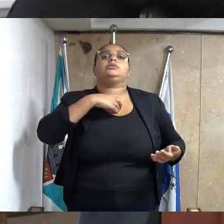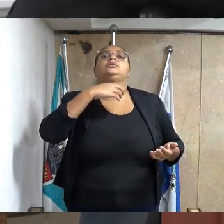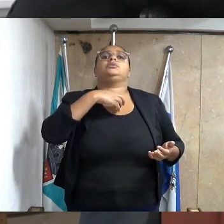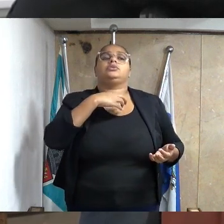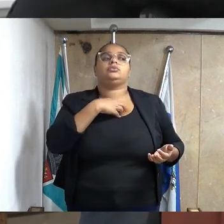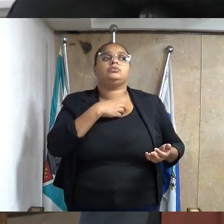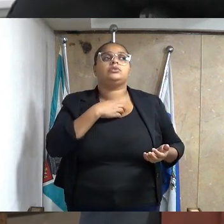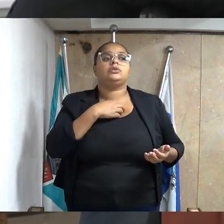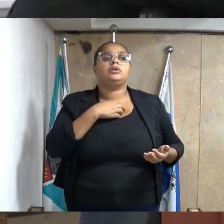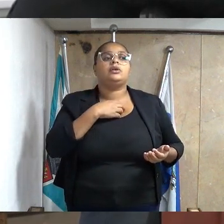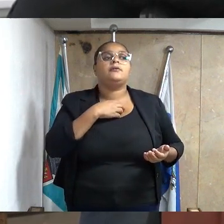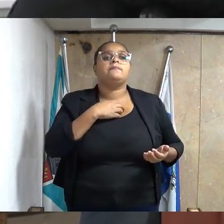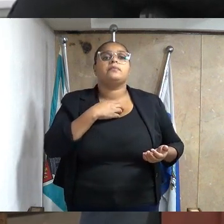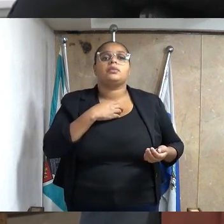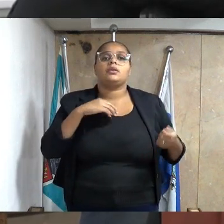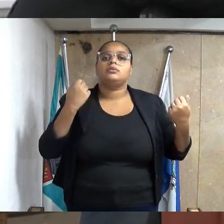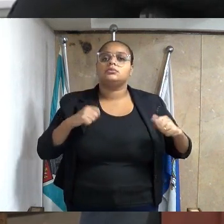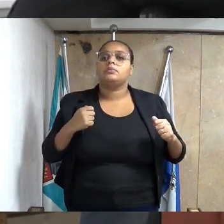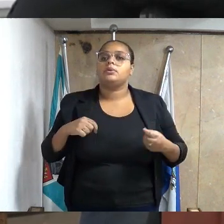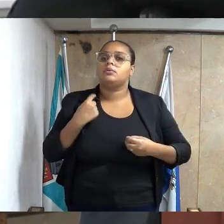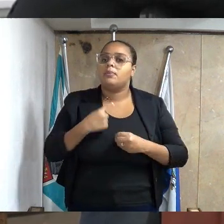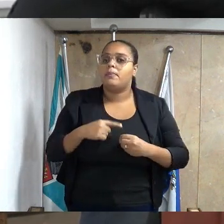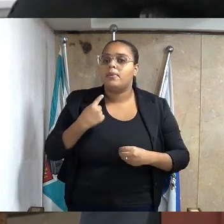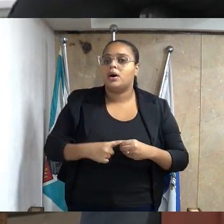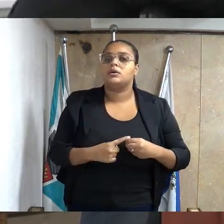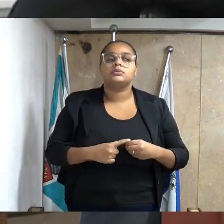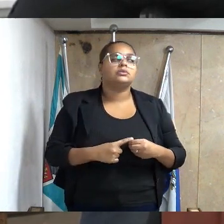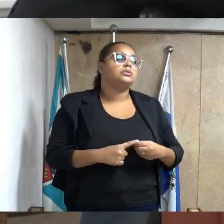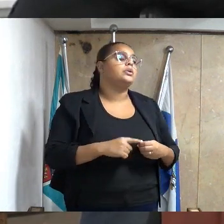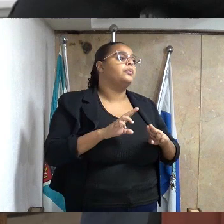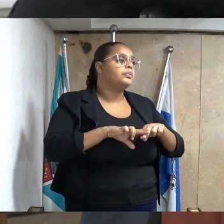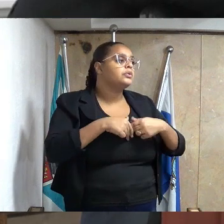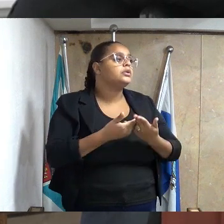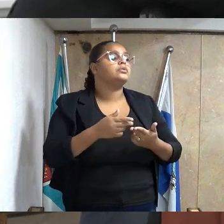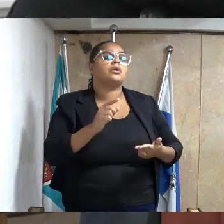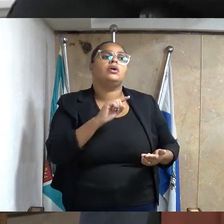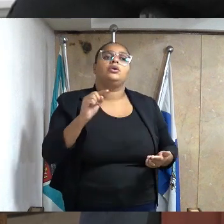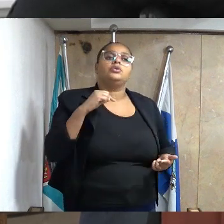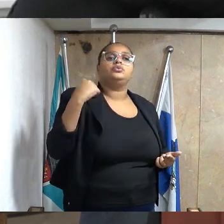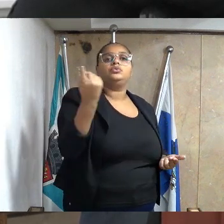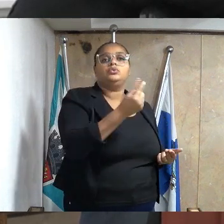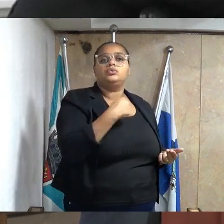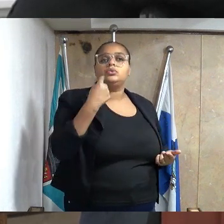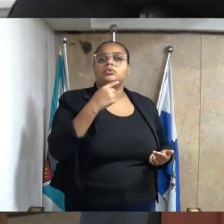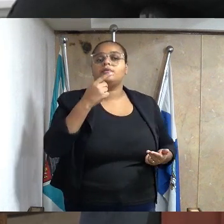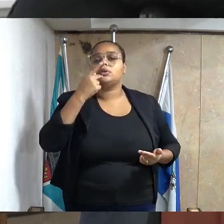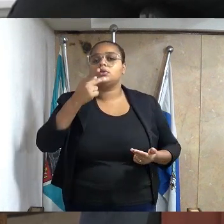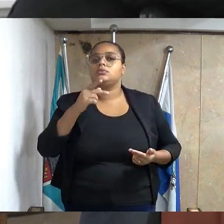casa legislativa tem pelo município, e por isso que ele estava ali no sábado